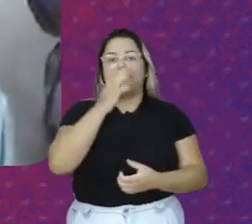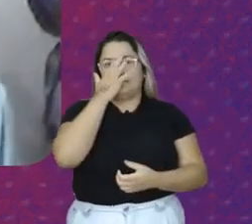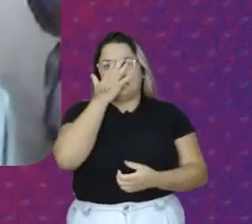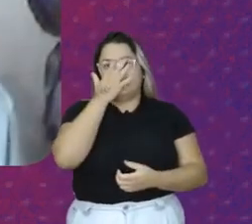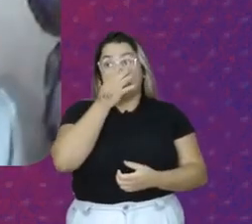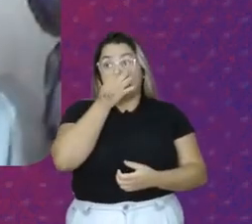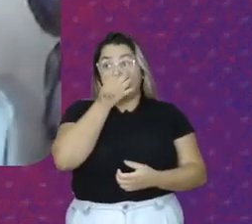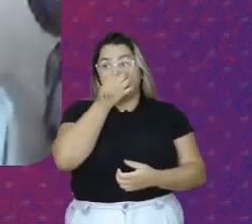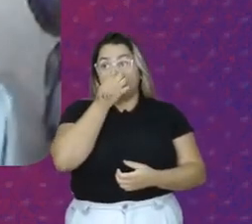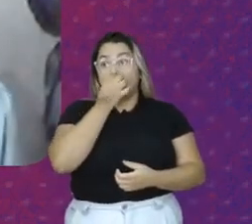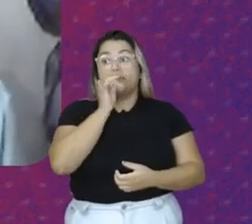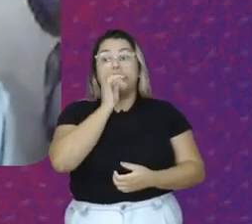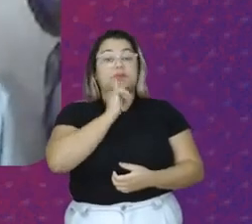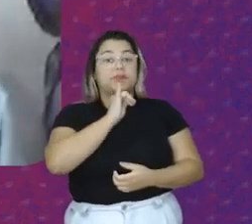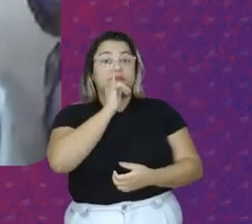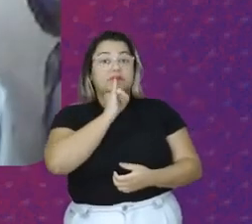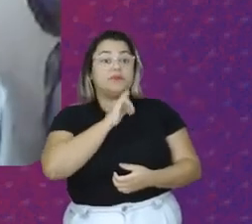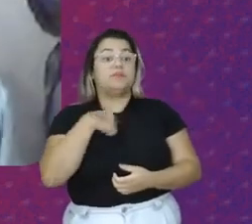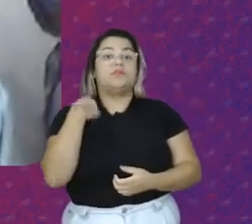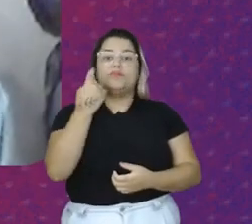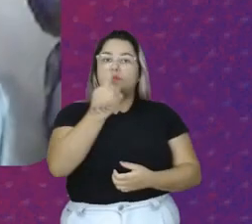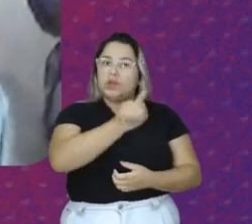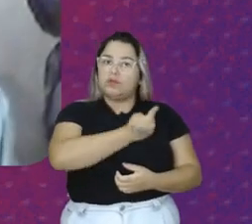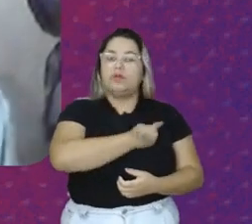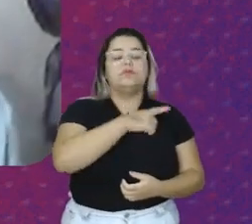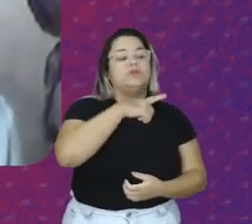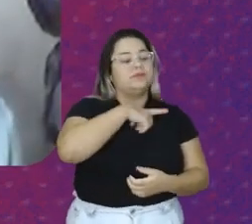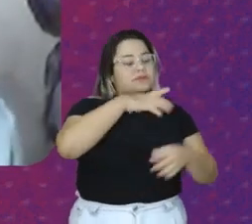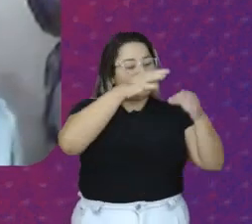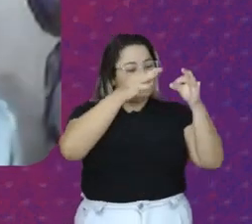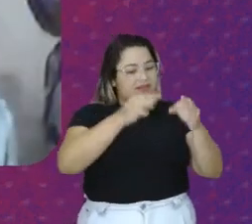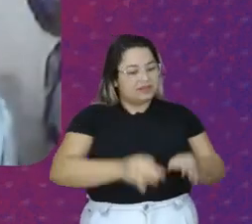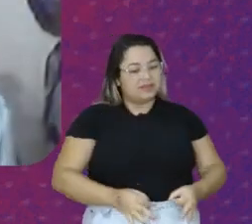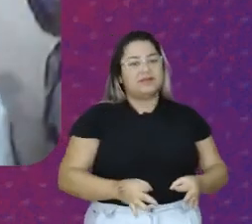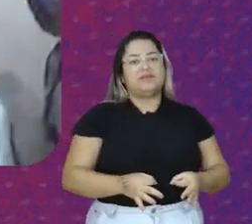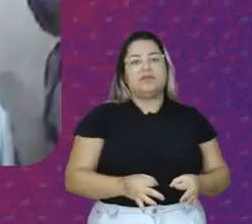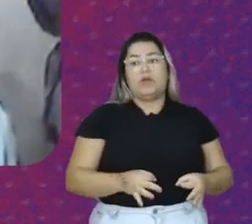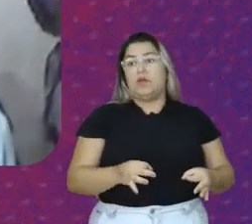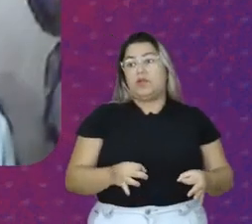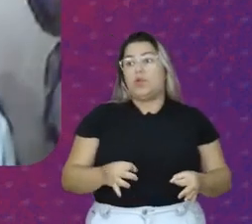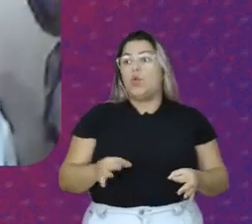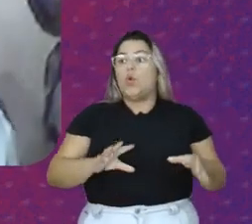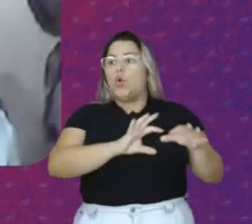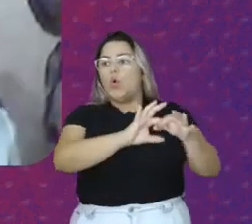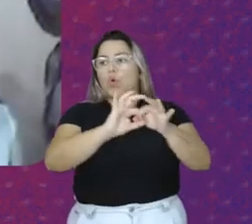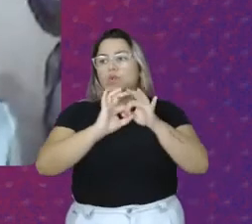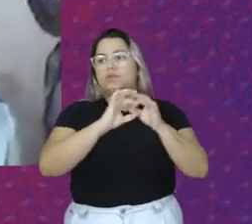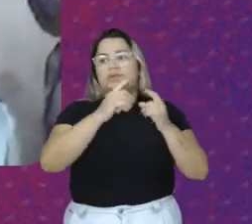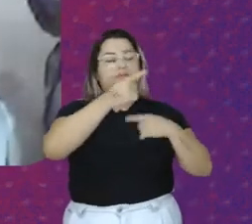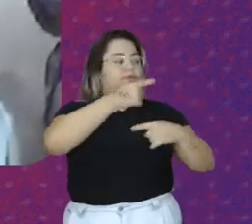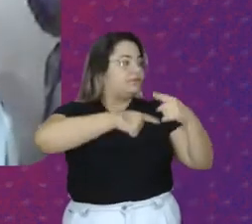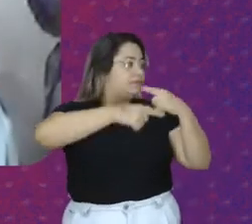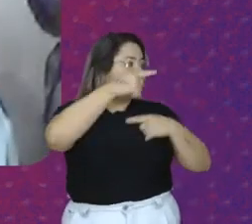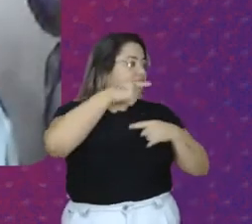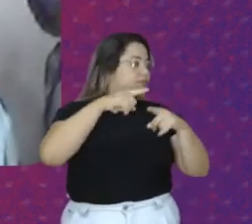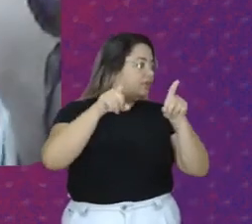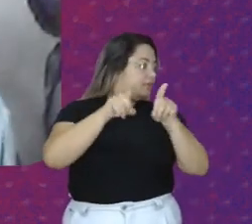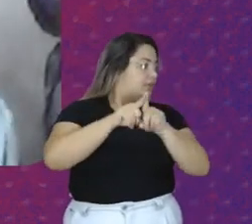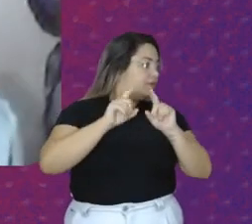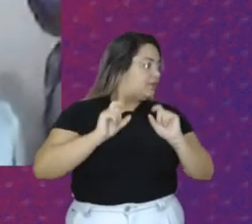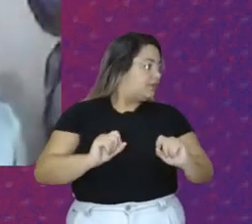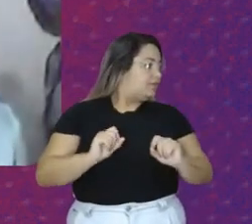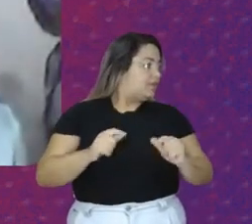nesse momento, por exemplo, nós temos a certeza que, para unir esse país, né, é